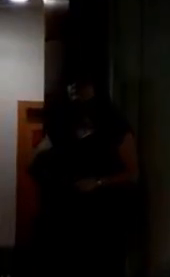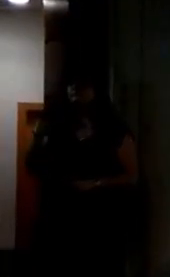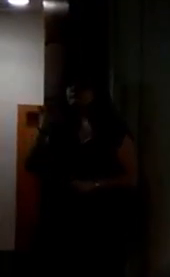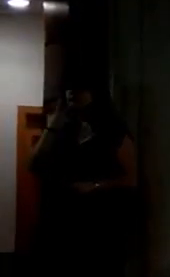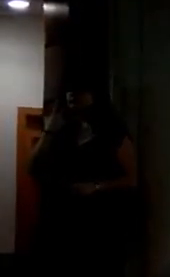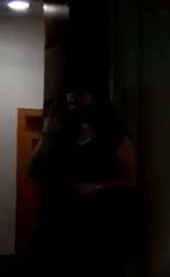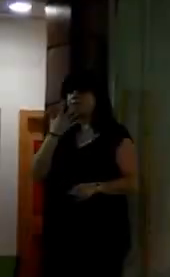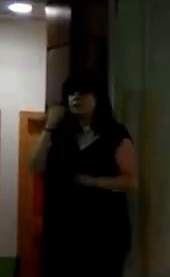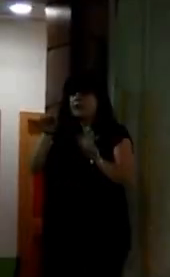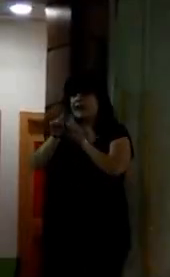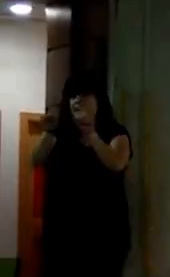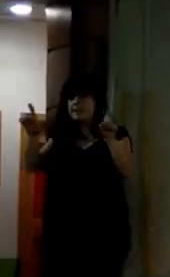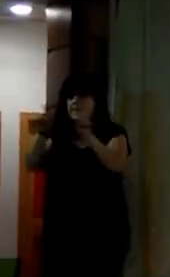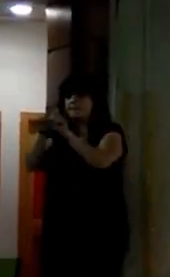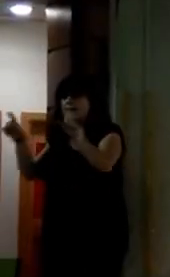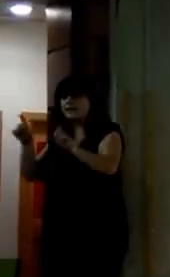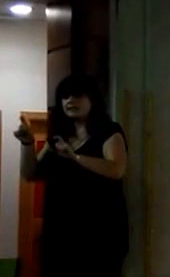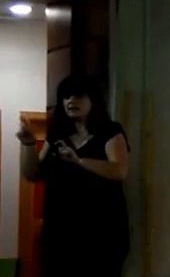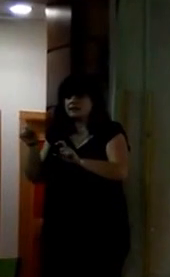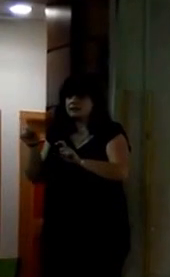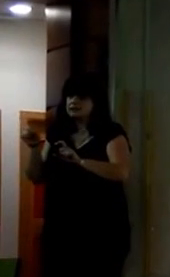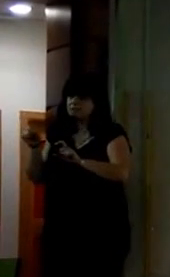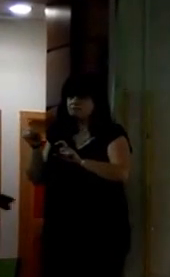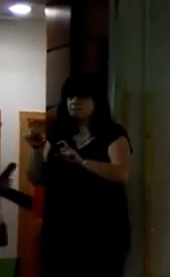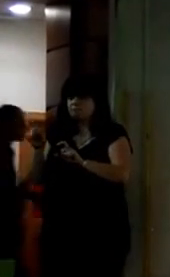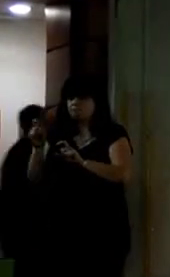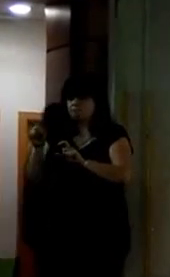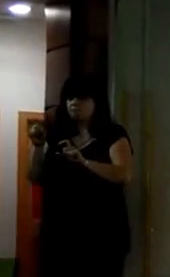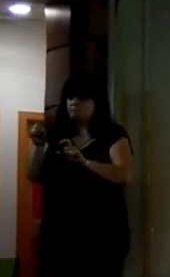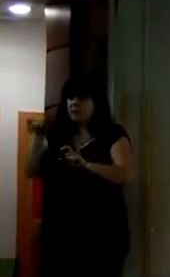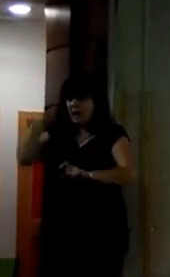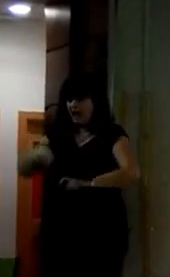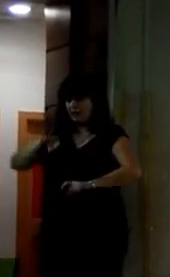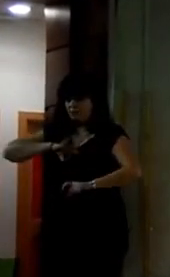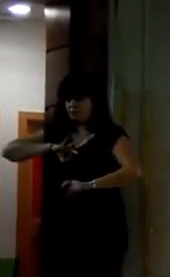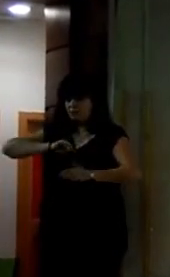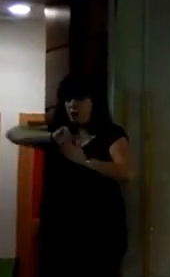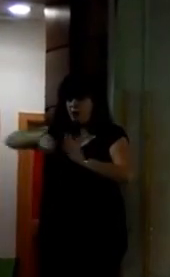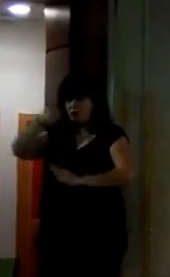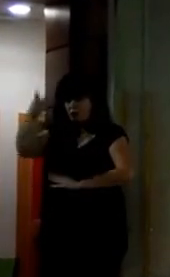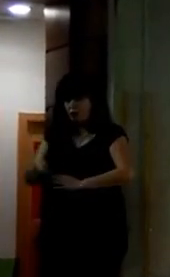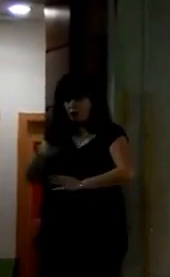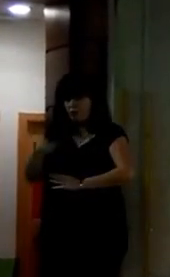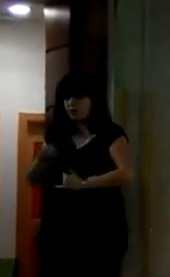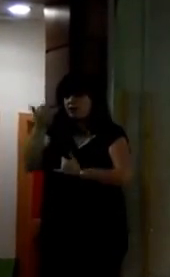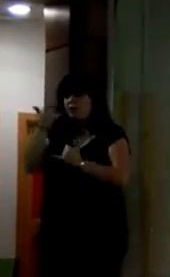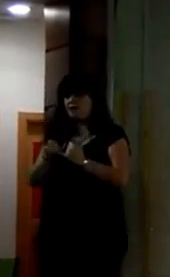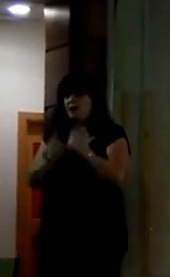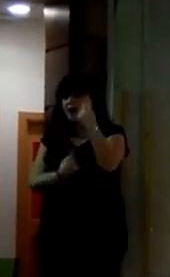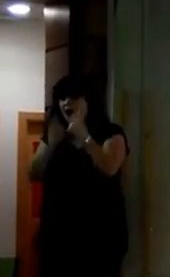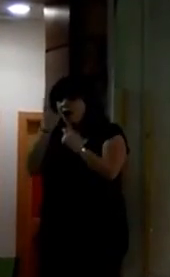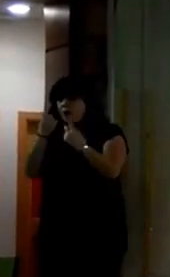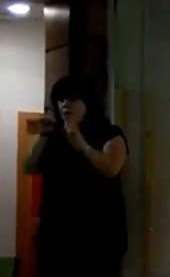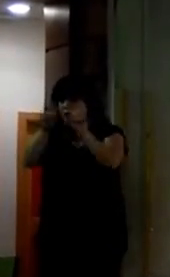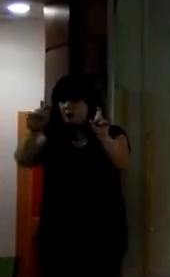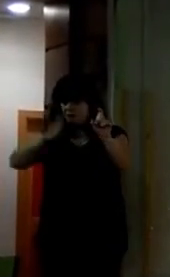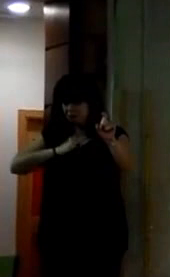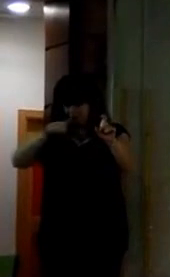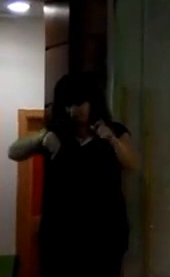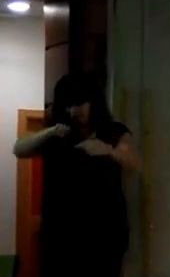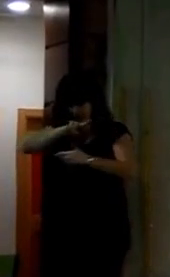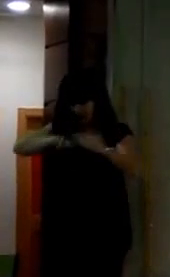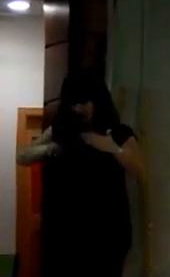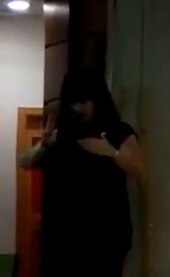ninguna das empresas que teñen as grandes contratas de Pontevedra é de Pontevedra e nisiquera é de Galicia.